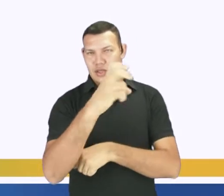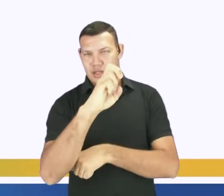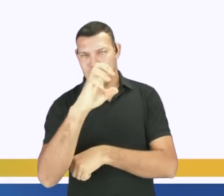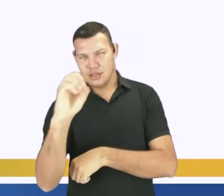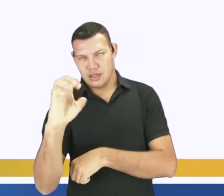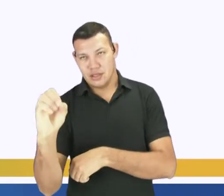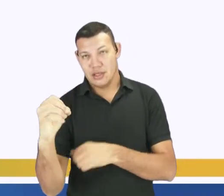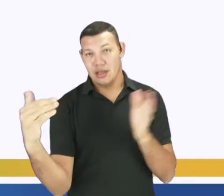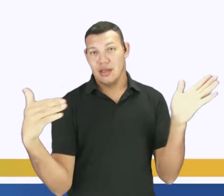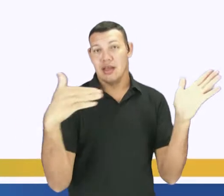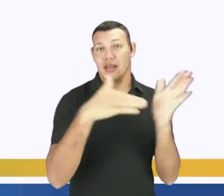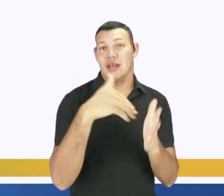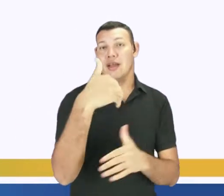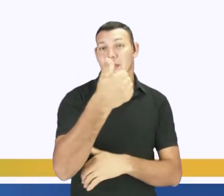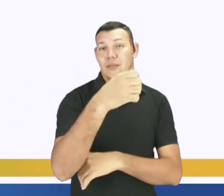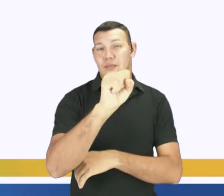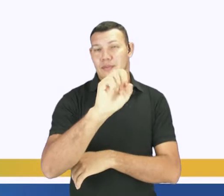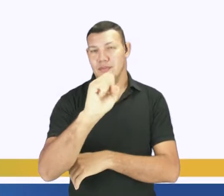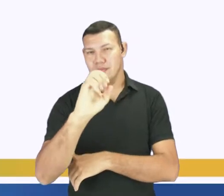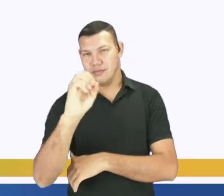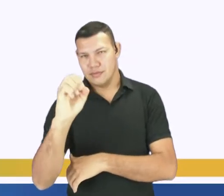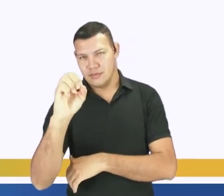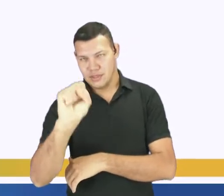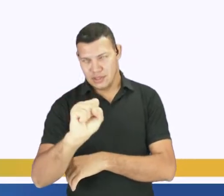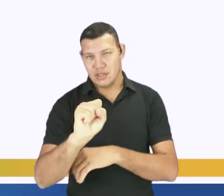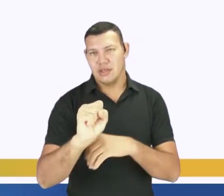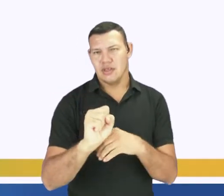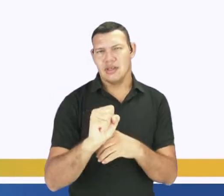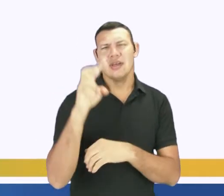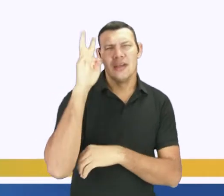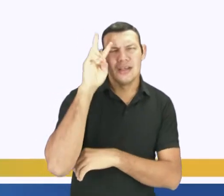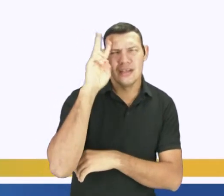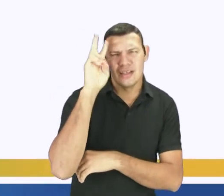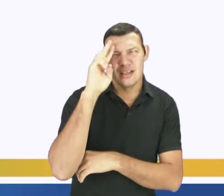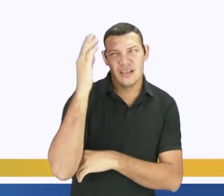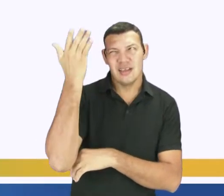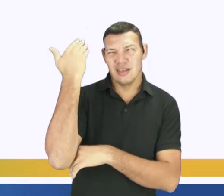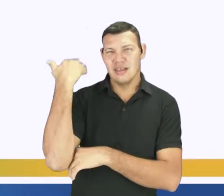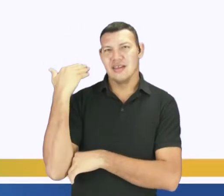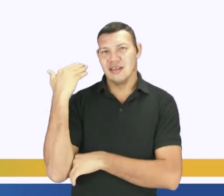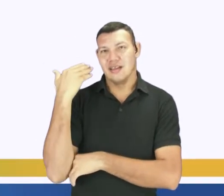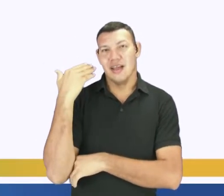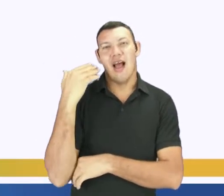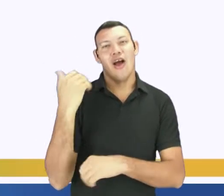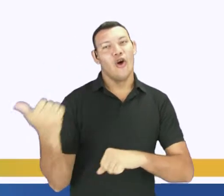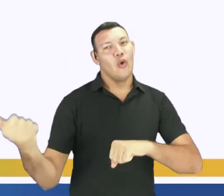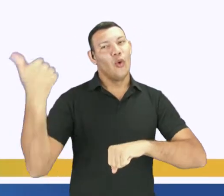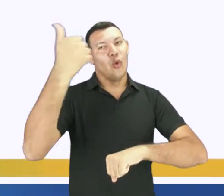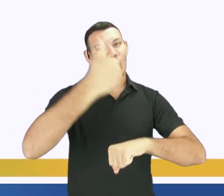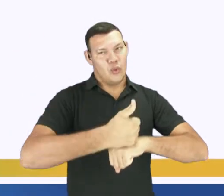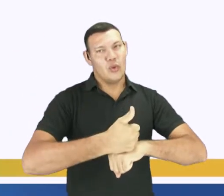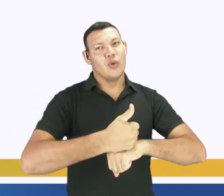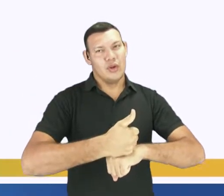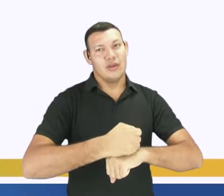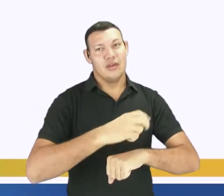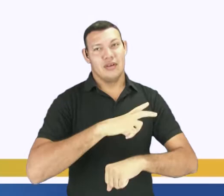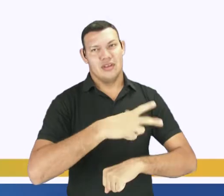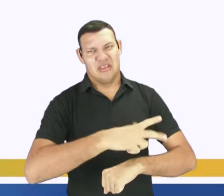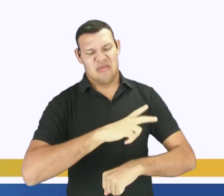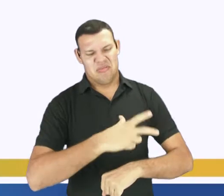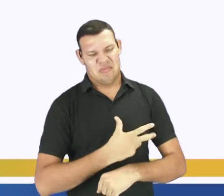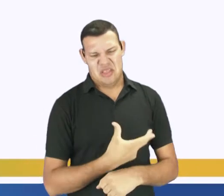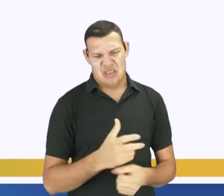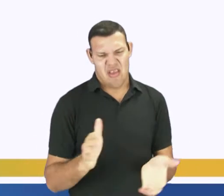até 1808. Só que nesse período, vocês lembram o que o Brasil era? O Brasil era colônia de Portugal, né? Então a coroa portuguesa não tinha interesse